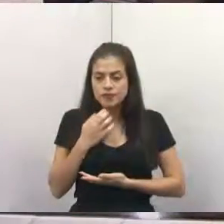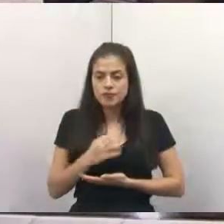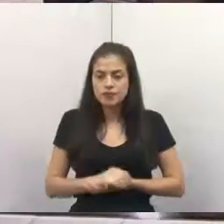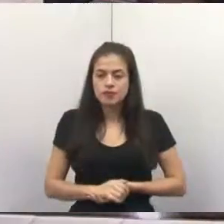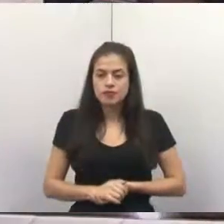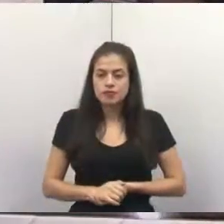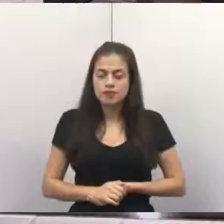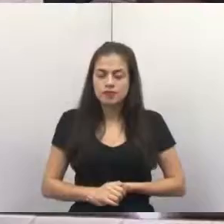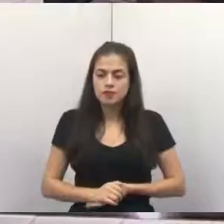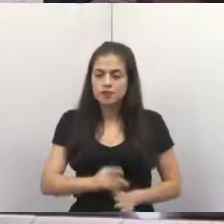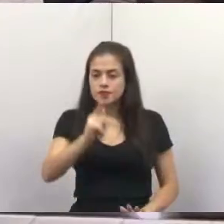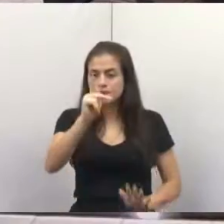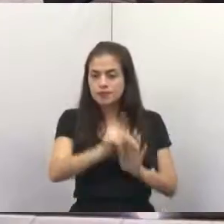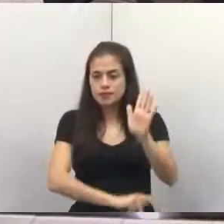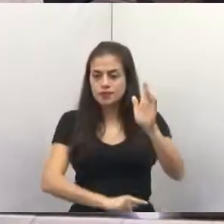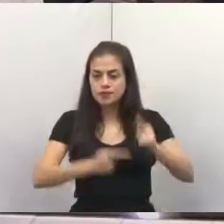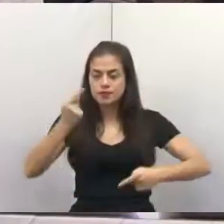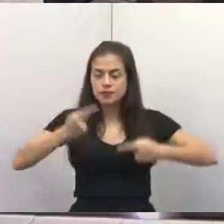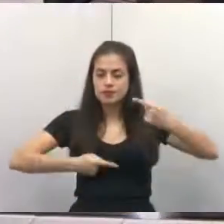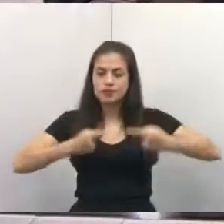O projeto continua em discussão.